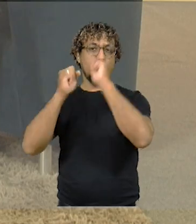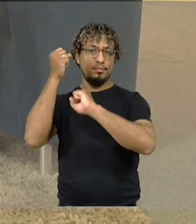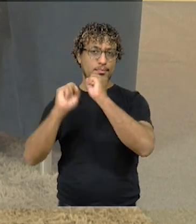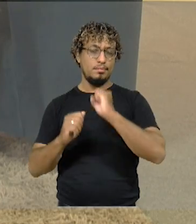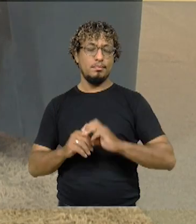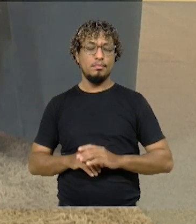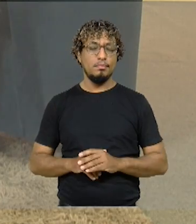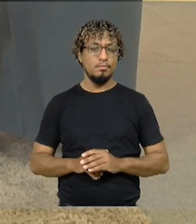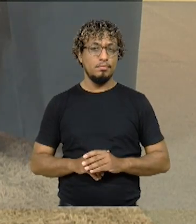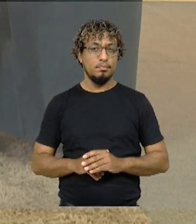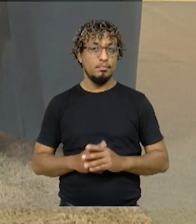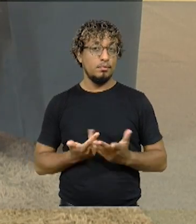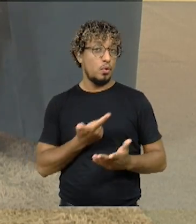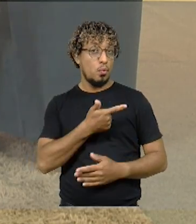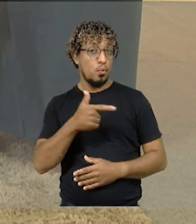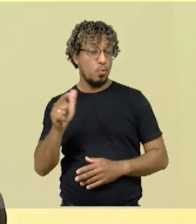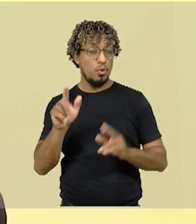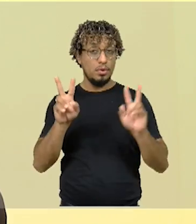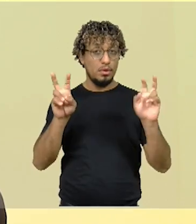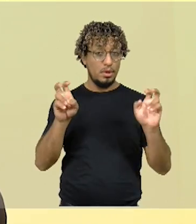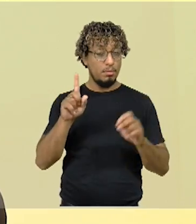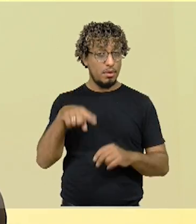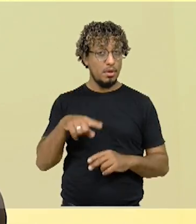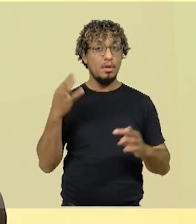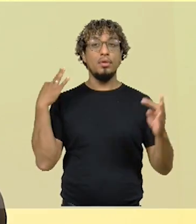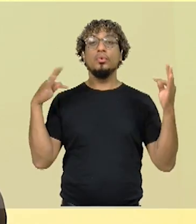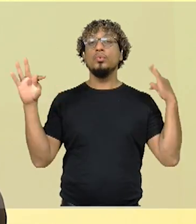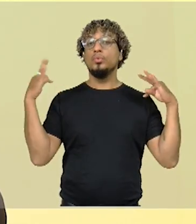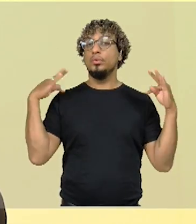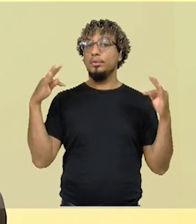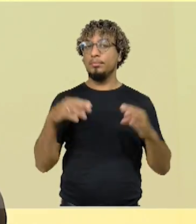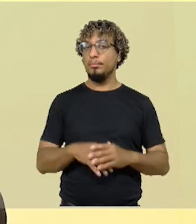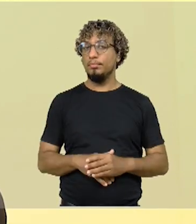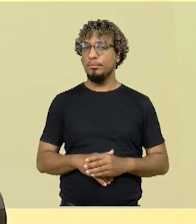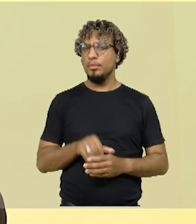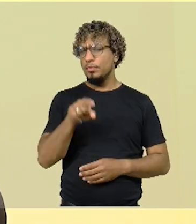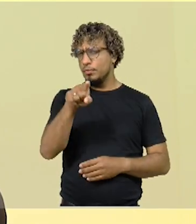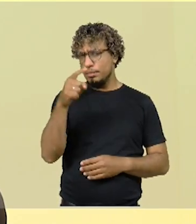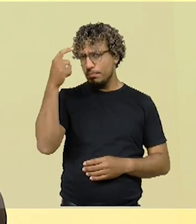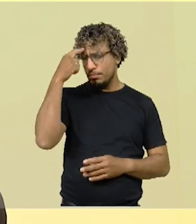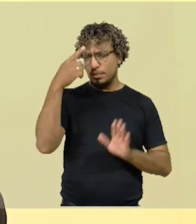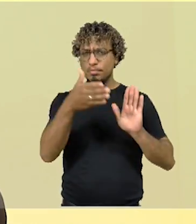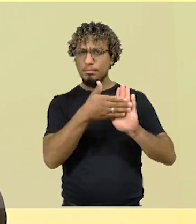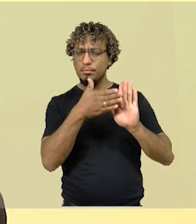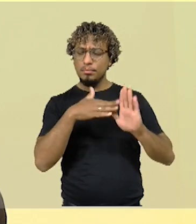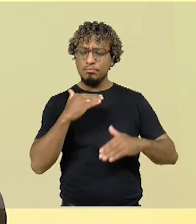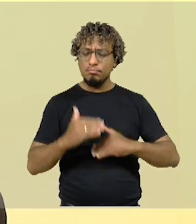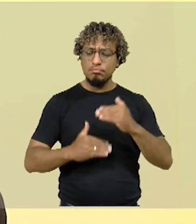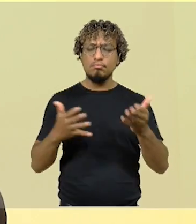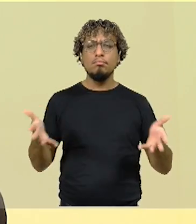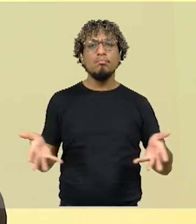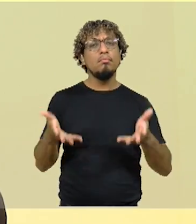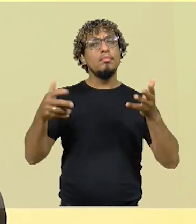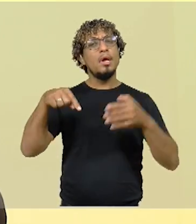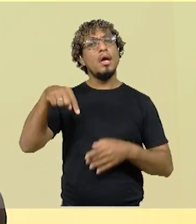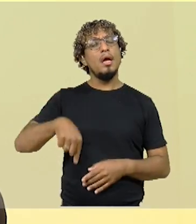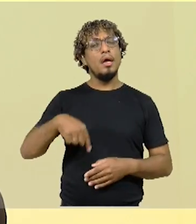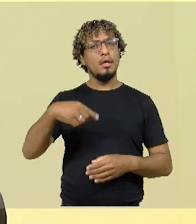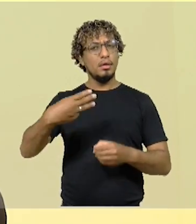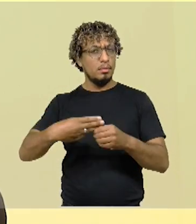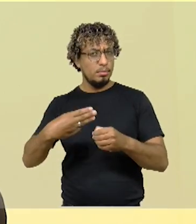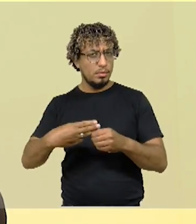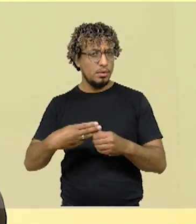hectares de áreas de dunas, reduz o lençol freático, e nós temos um estudo, nós levamos para o Conselho, inclusive um estudo da Agência